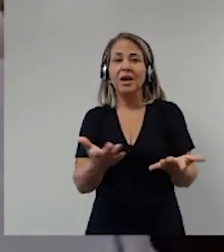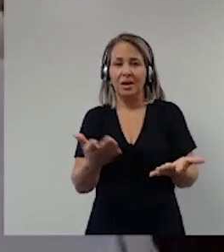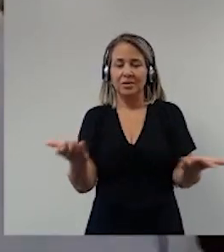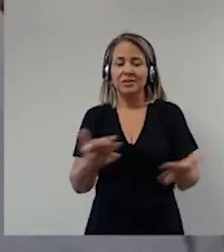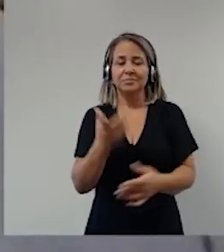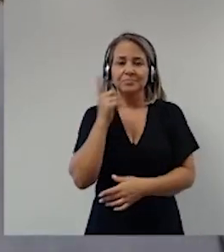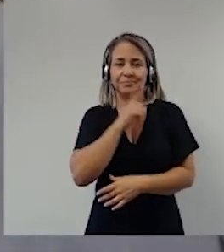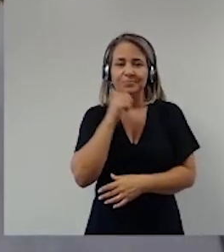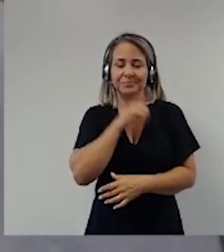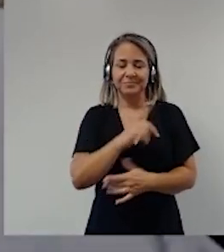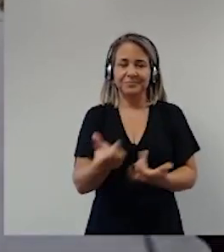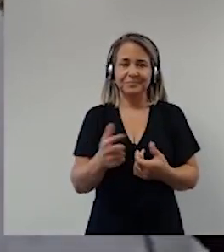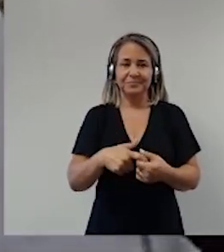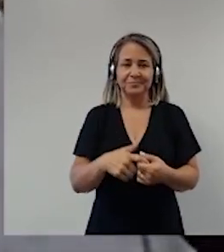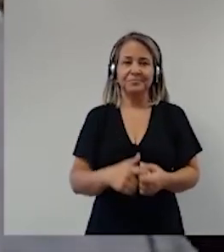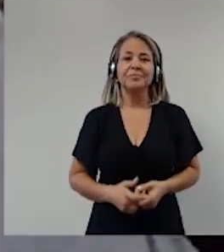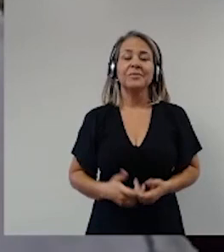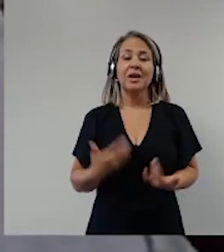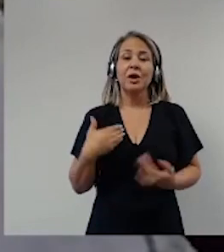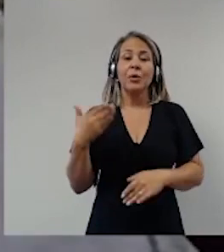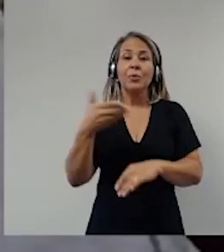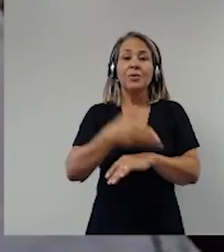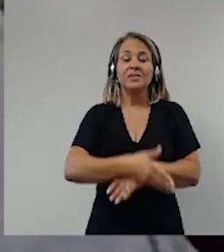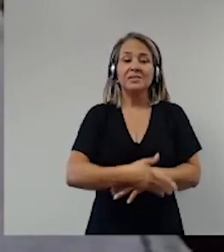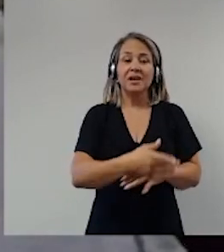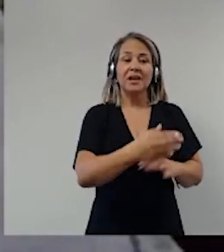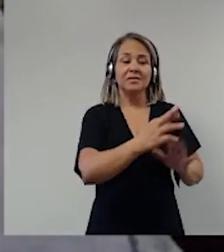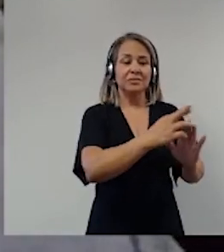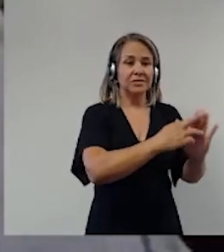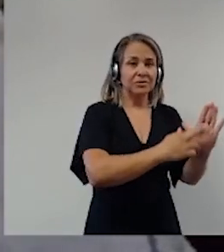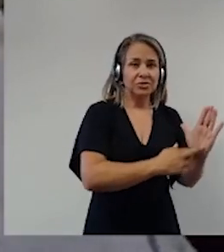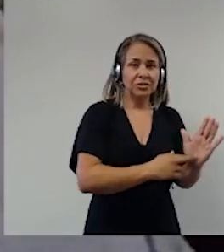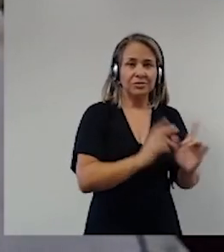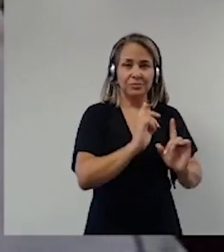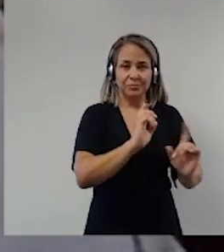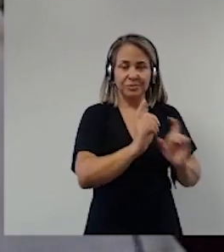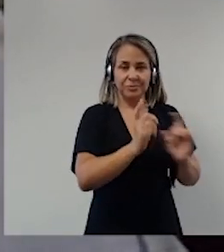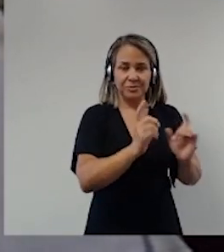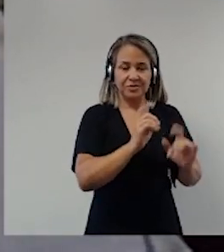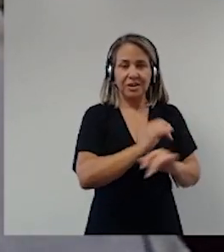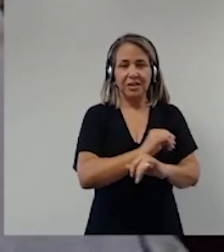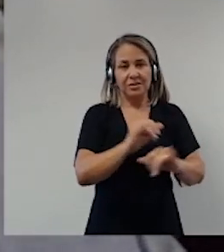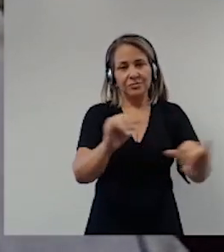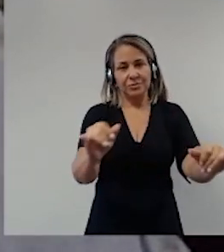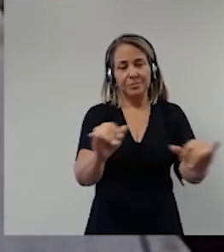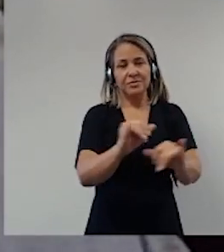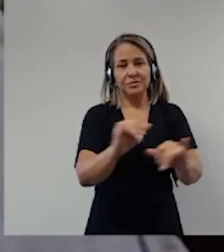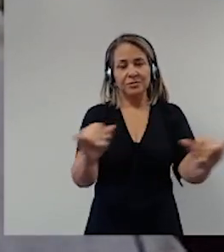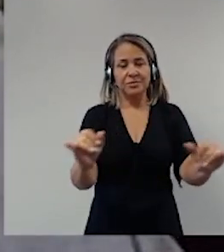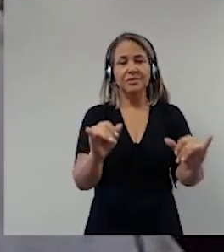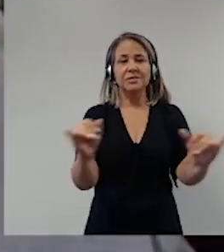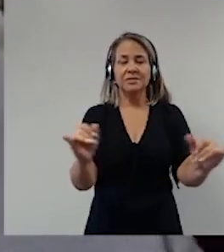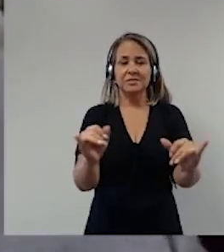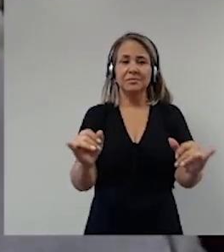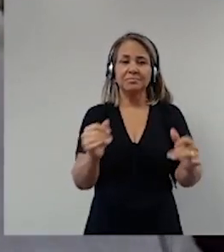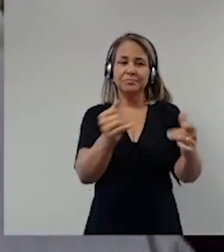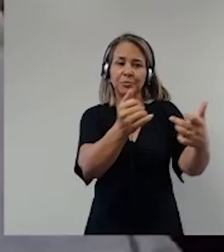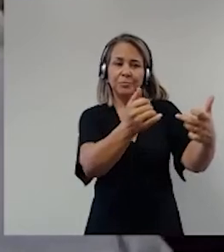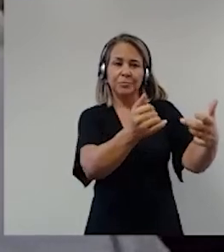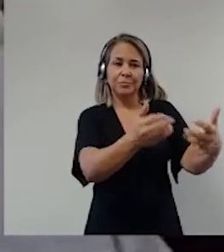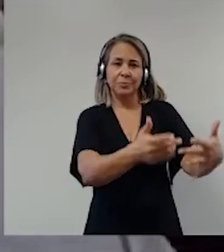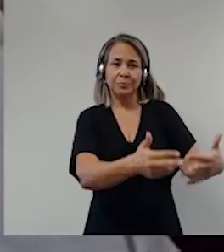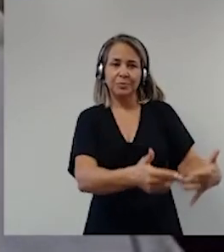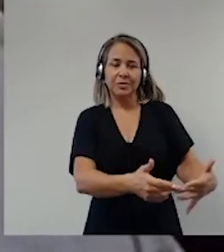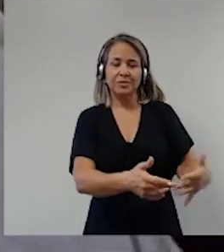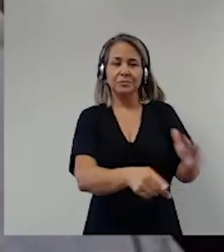desembargador. O acesso a registros administrativos e informações sobre atos